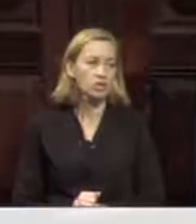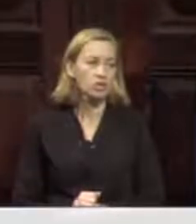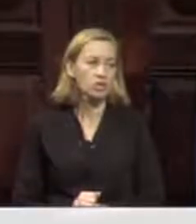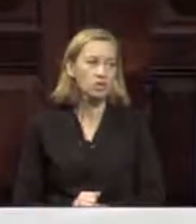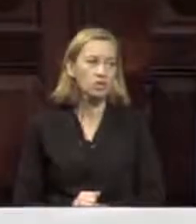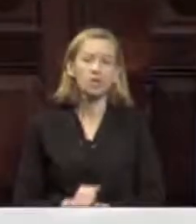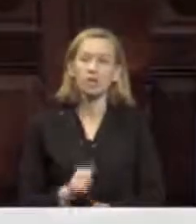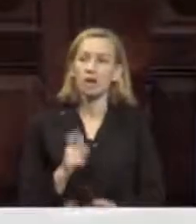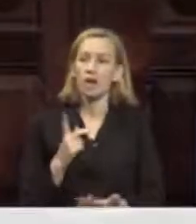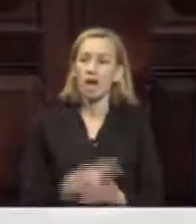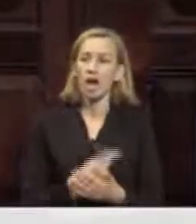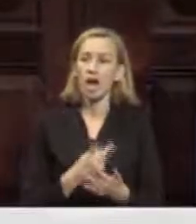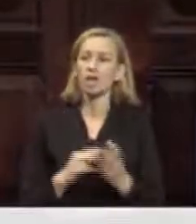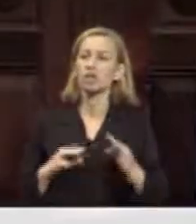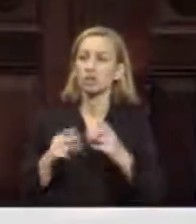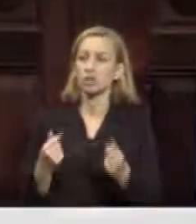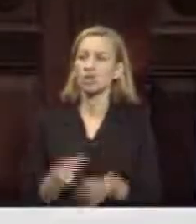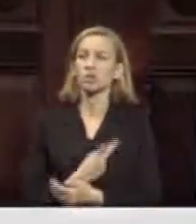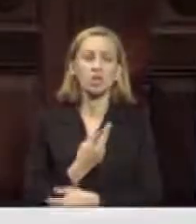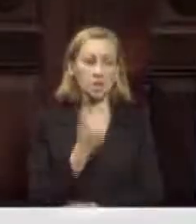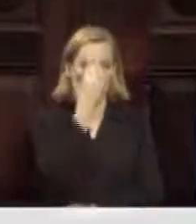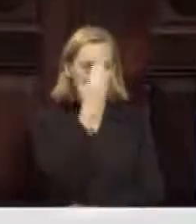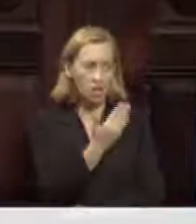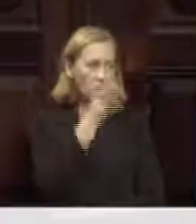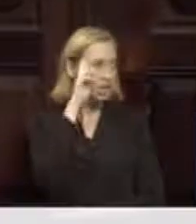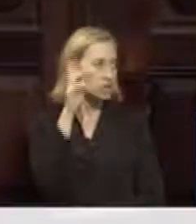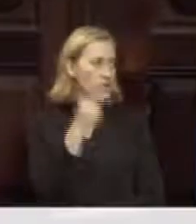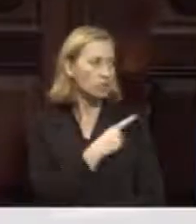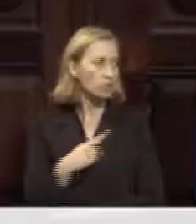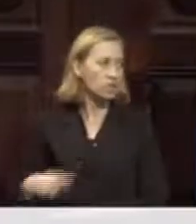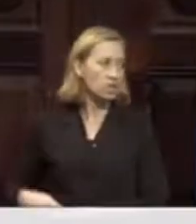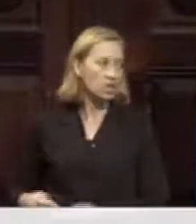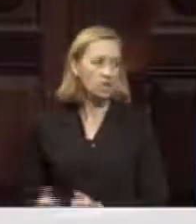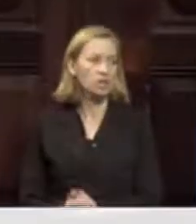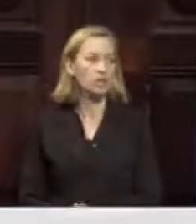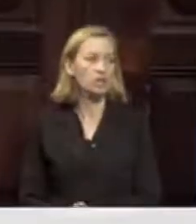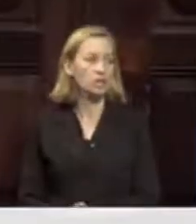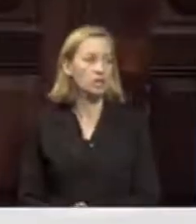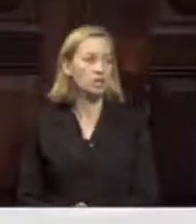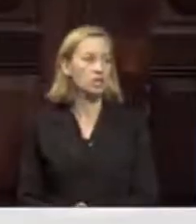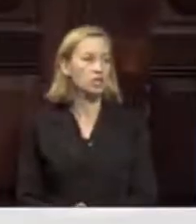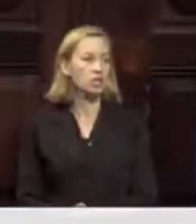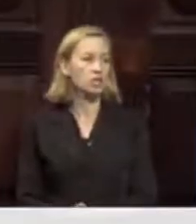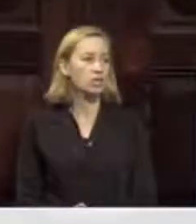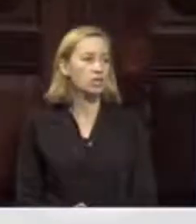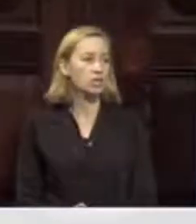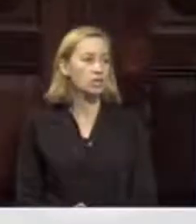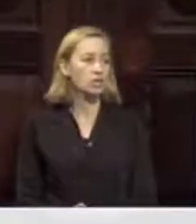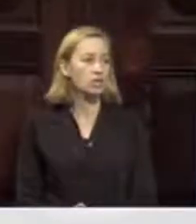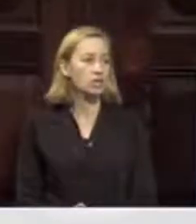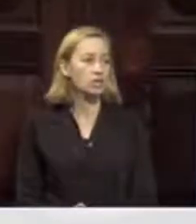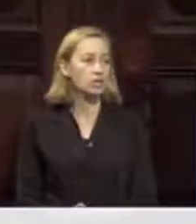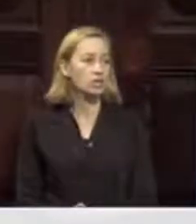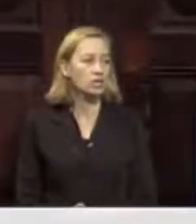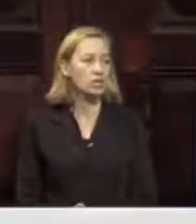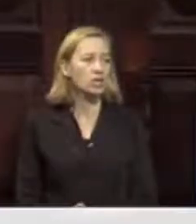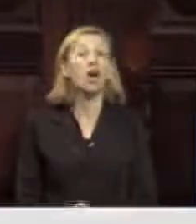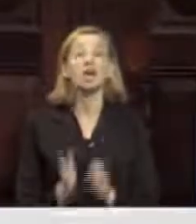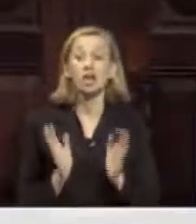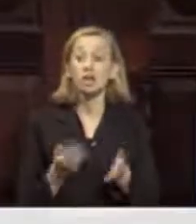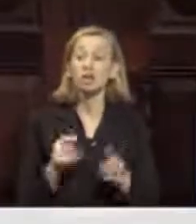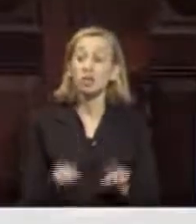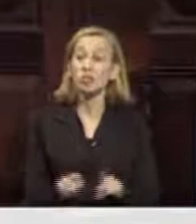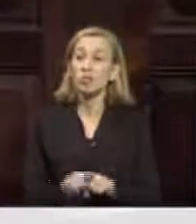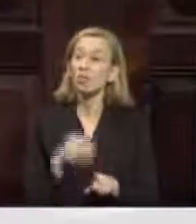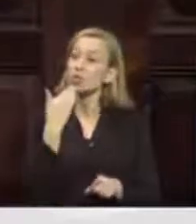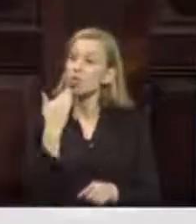acontecendo atualmente. Muito obrigado, senhor presidente. Eram essas as considerações que eu gostaria de fazer e, ao mesmo tempo, que faço um apelo